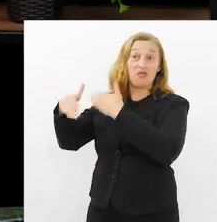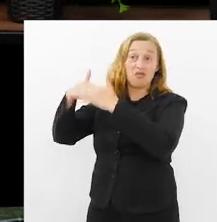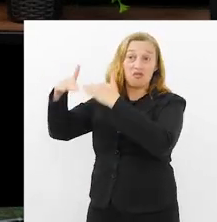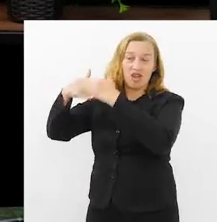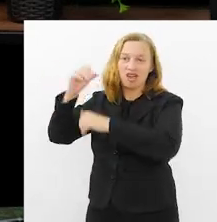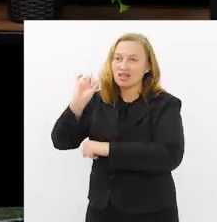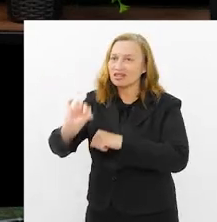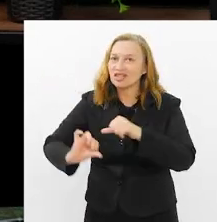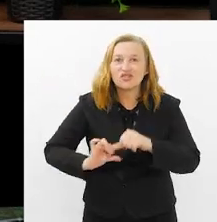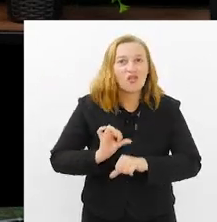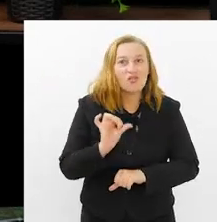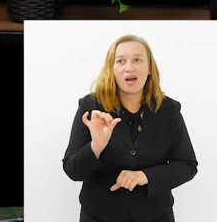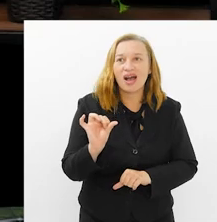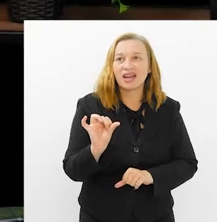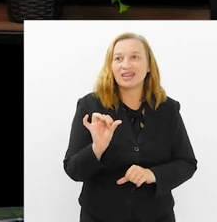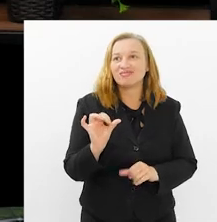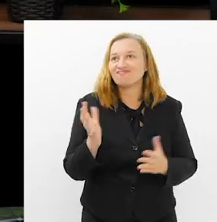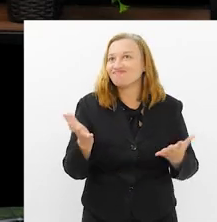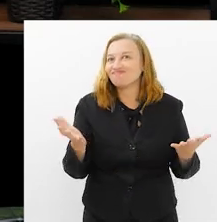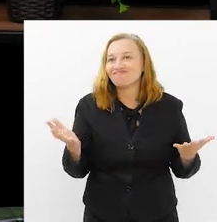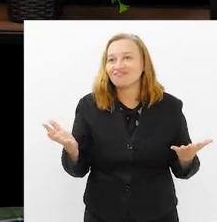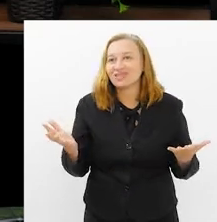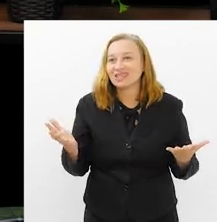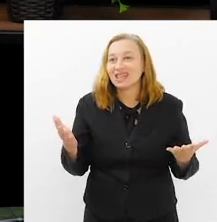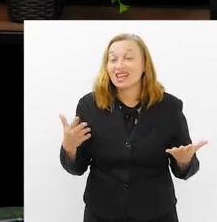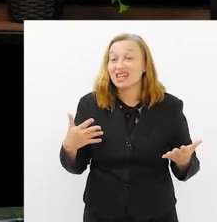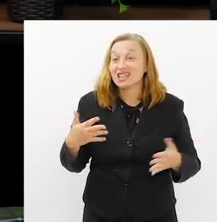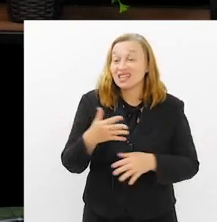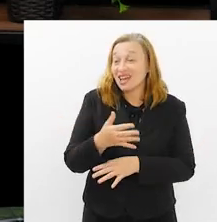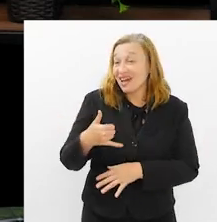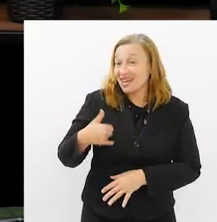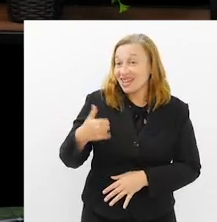é uma delícia vê-los se desenvolver, se transformarem,